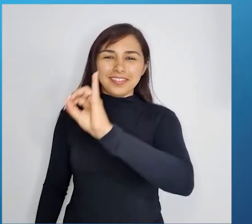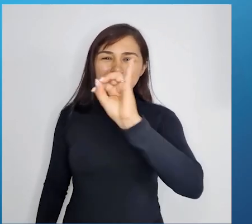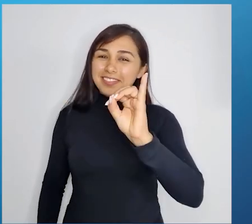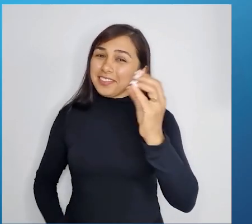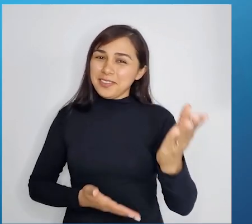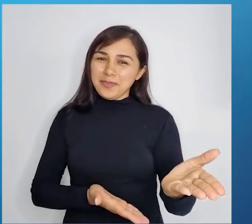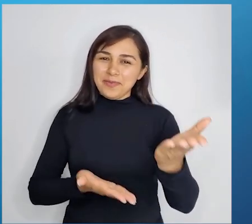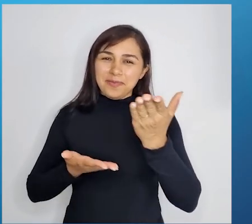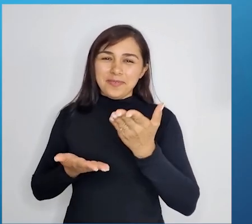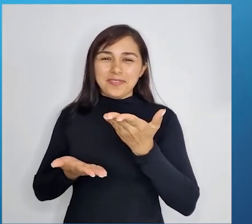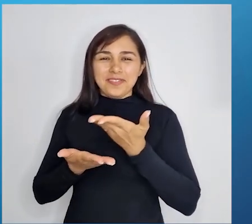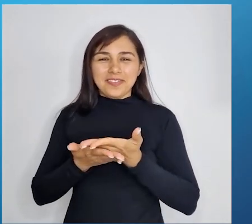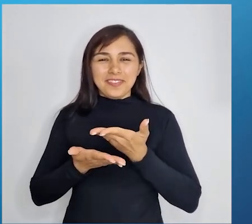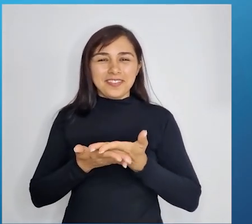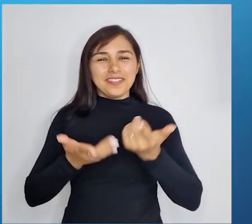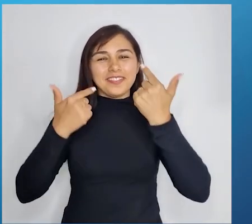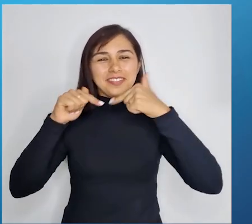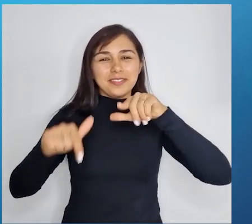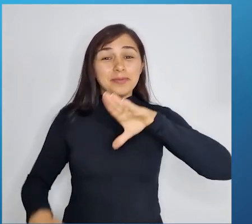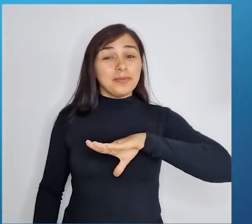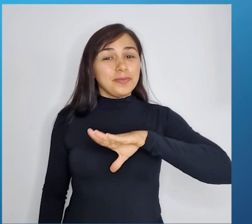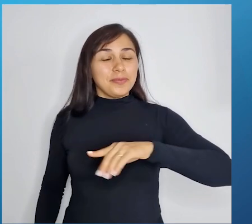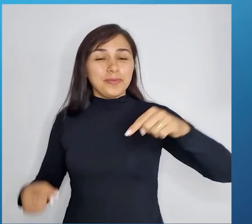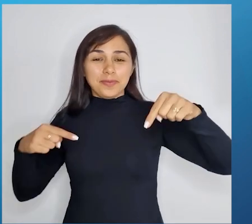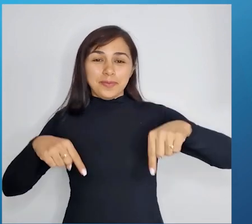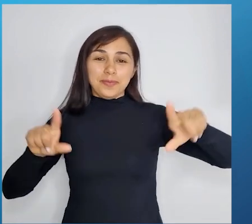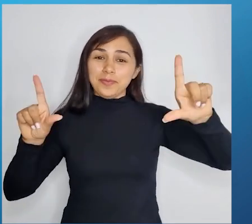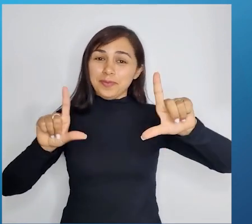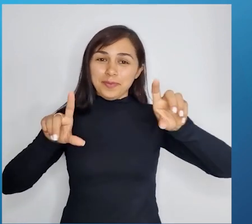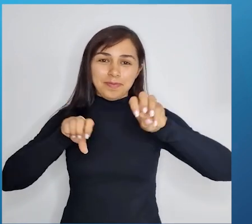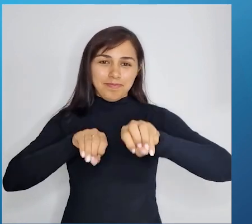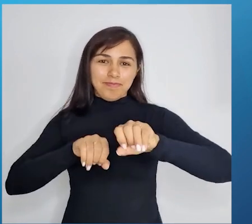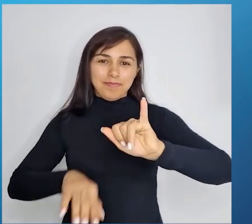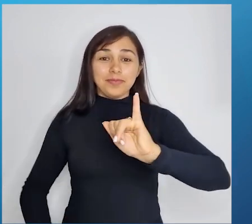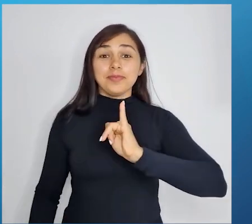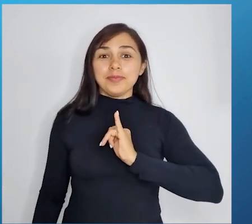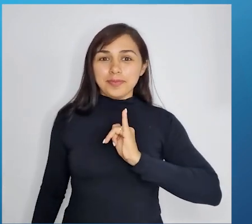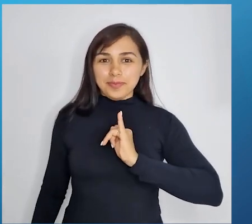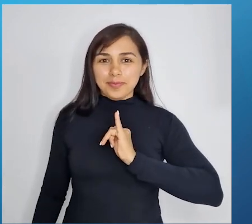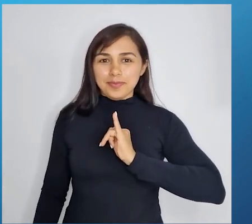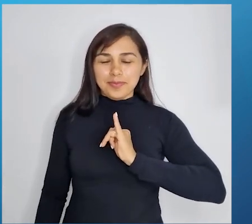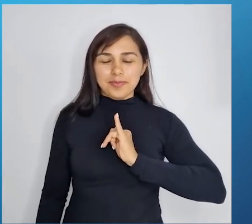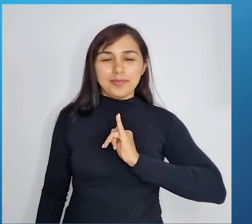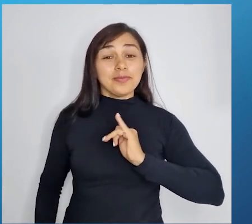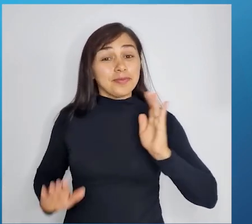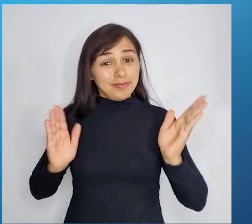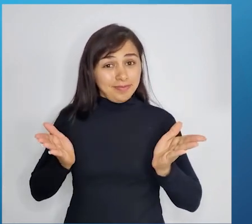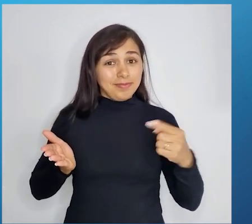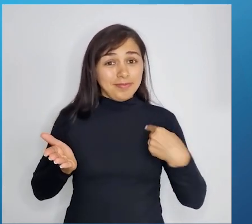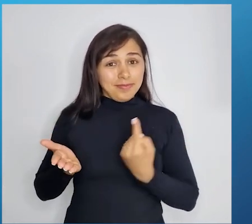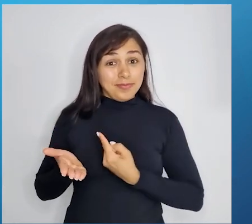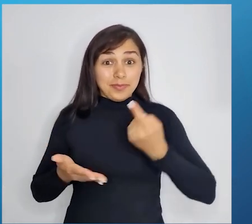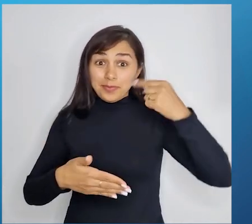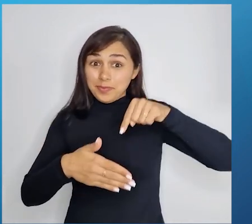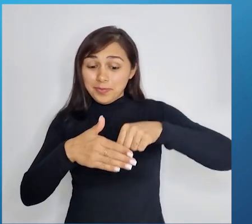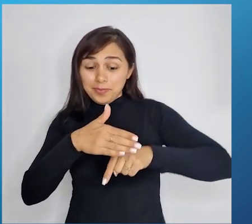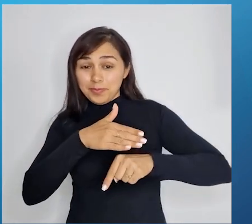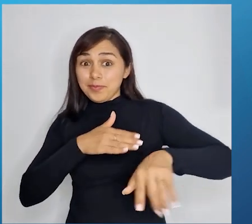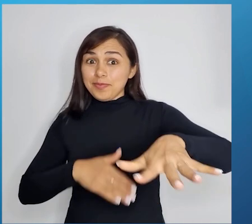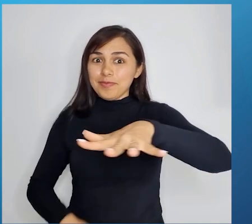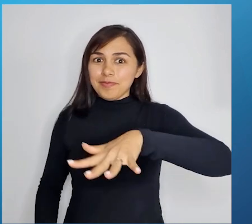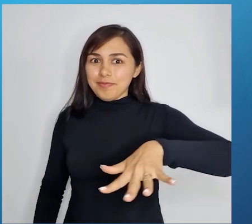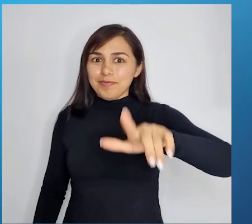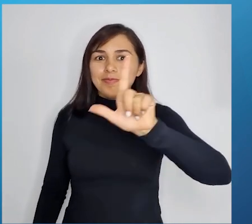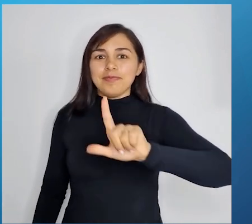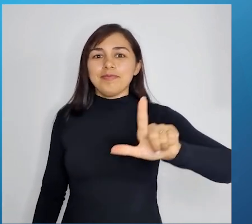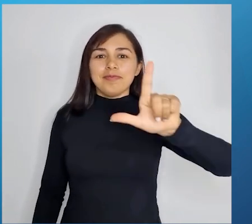Olá, sejam bem-vindos a mais uma aula de língua portuguesa da TV EducaITS. Hoje embarcaremos em uma